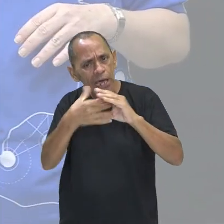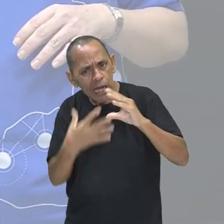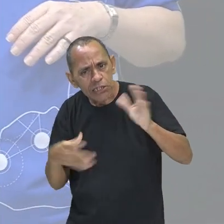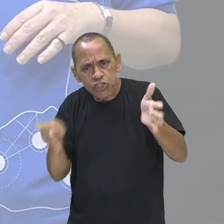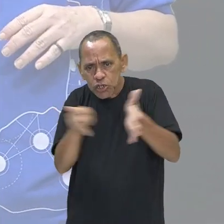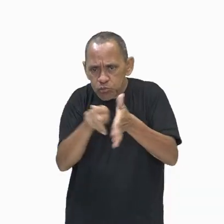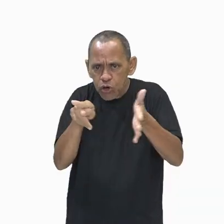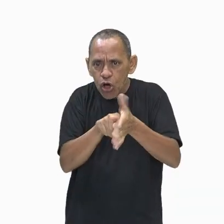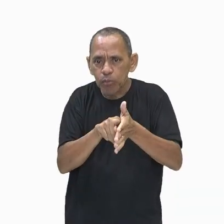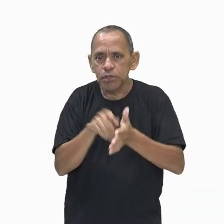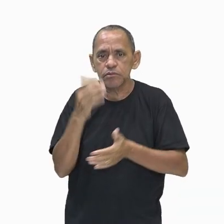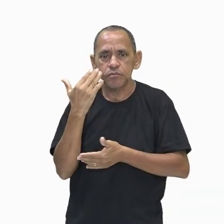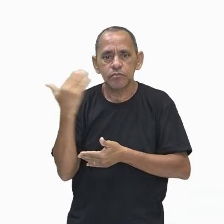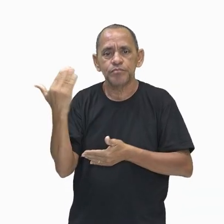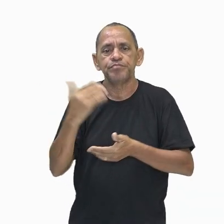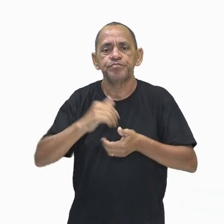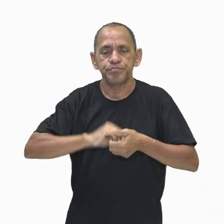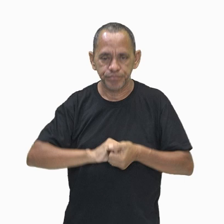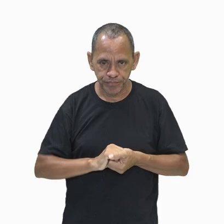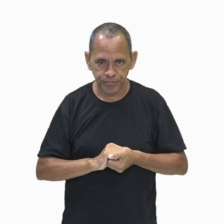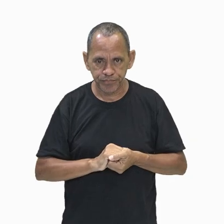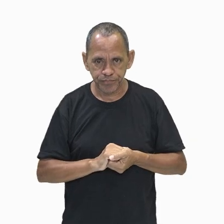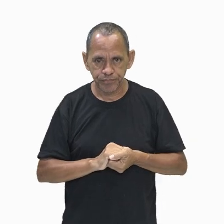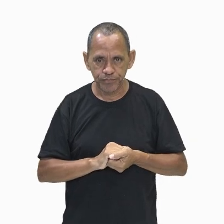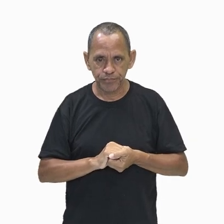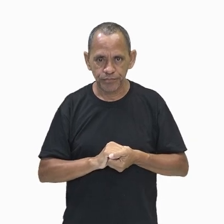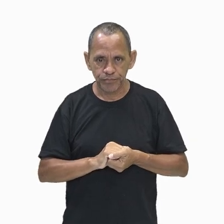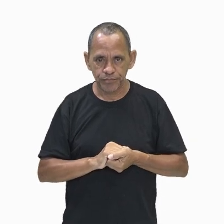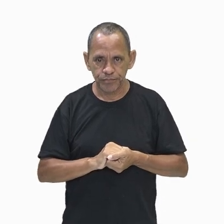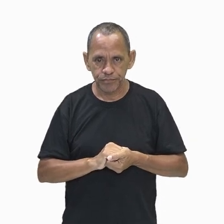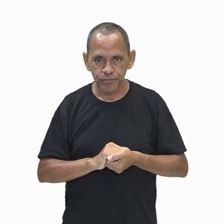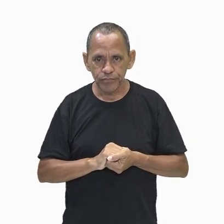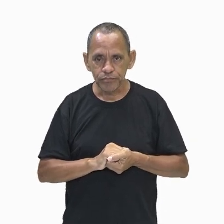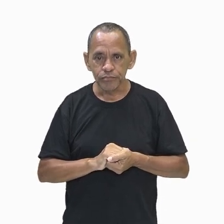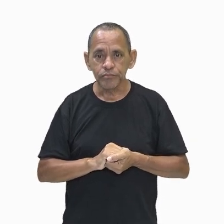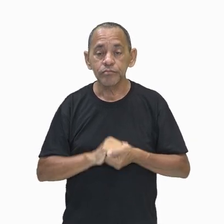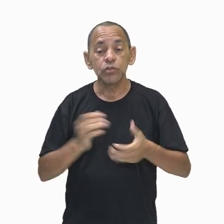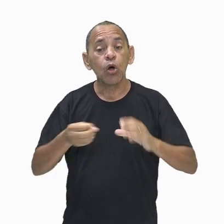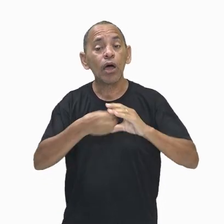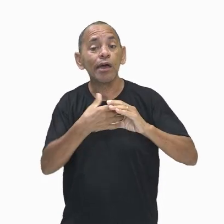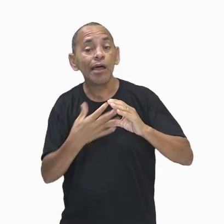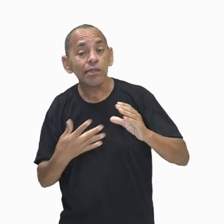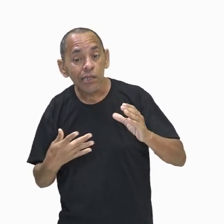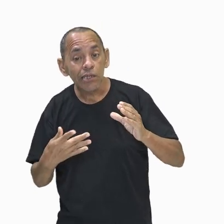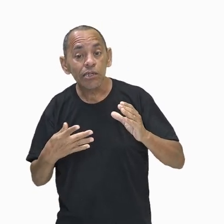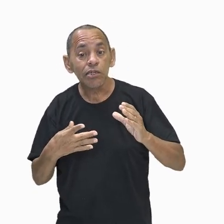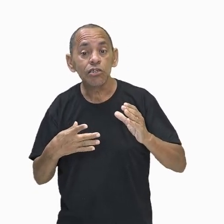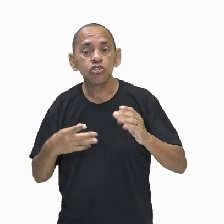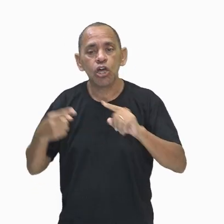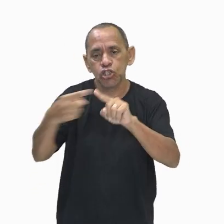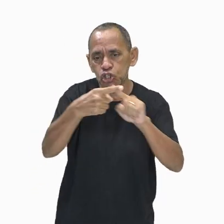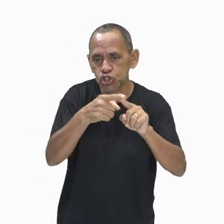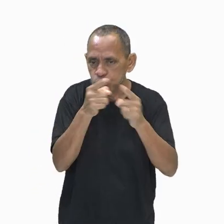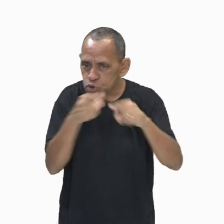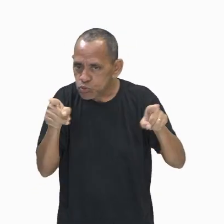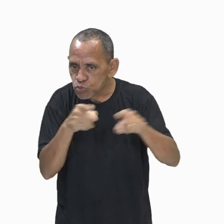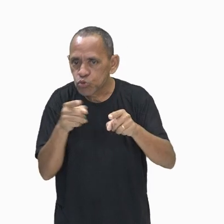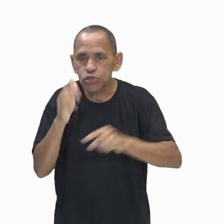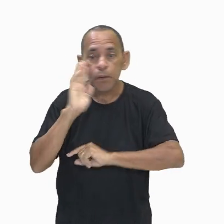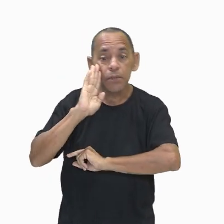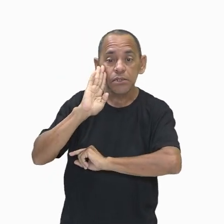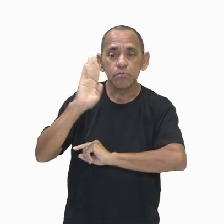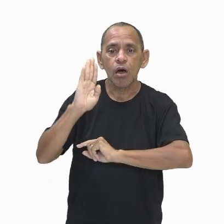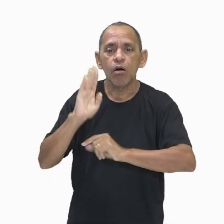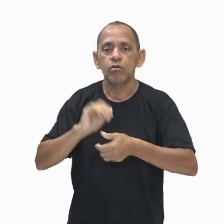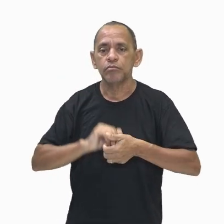agora algumas das características? Então, características da Bossa Nova. A principal